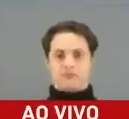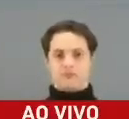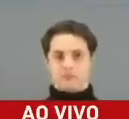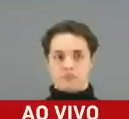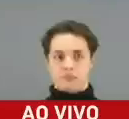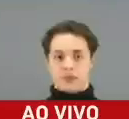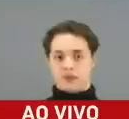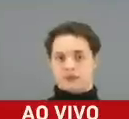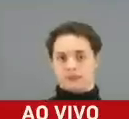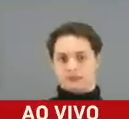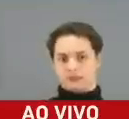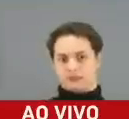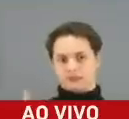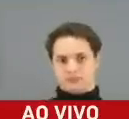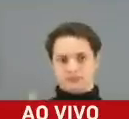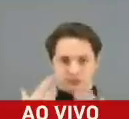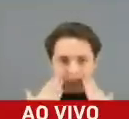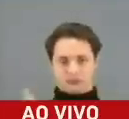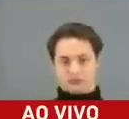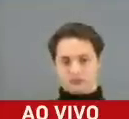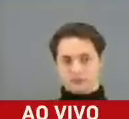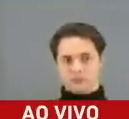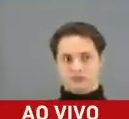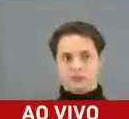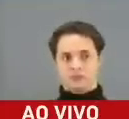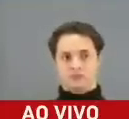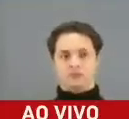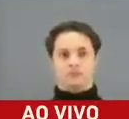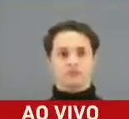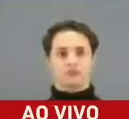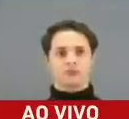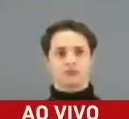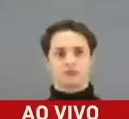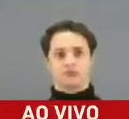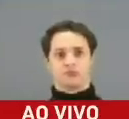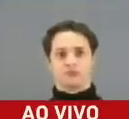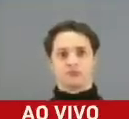Alessandra Faria Randon apareceu no vídeo aqui, senhor presidente, Arthur de Oliveira Maia, da Silva.